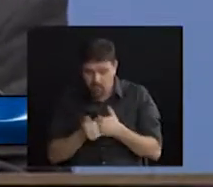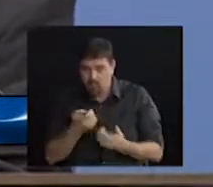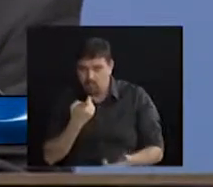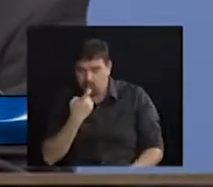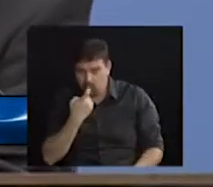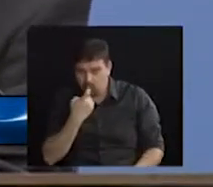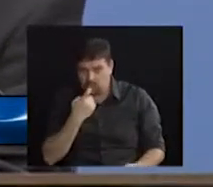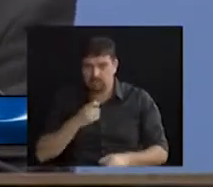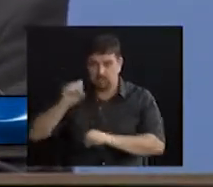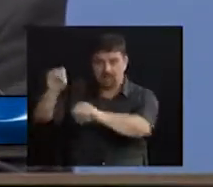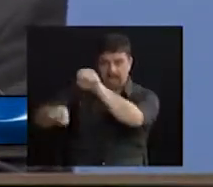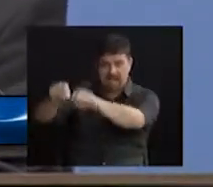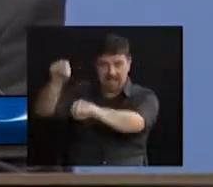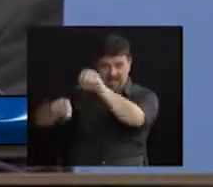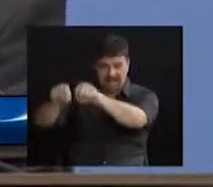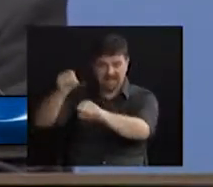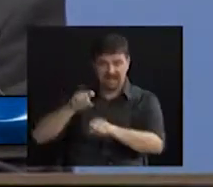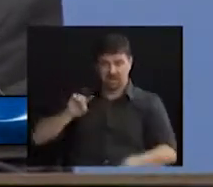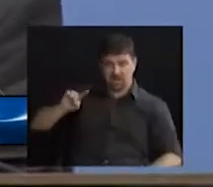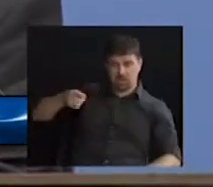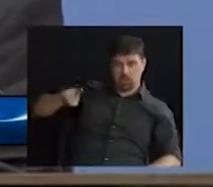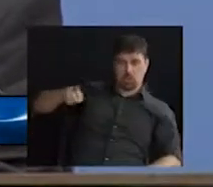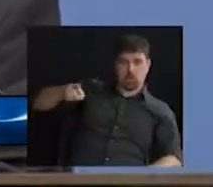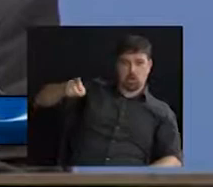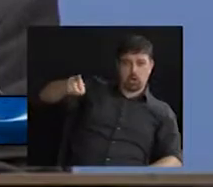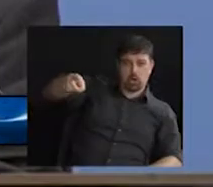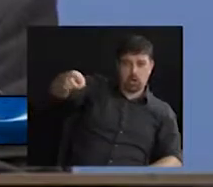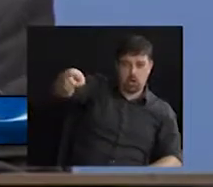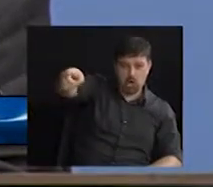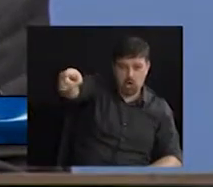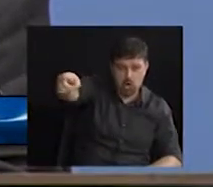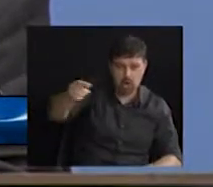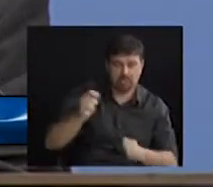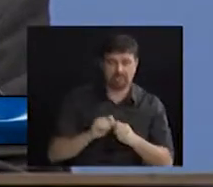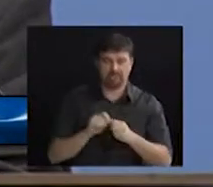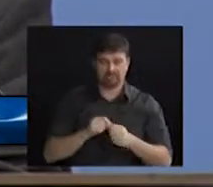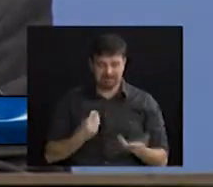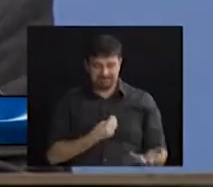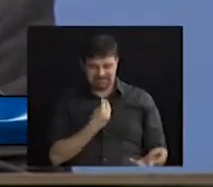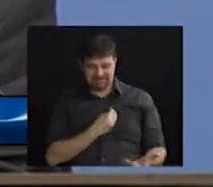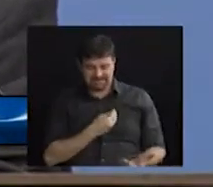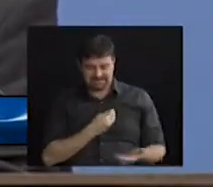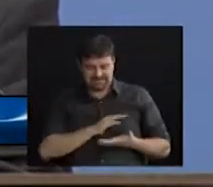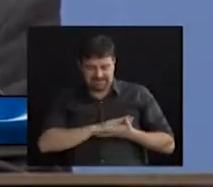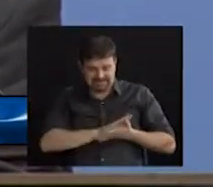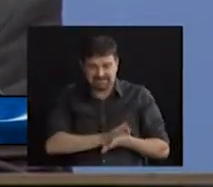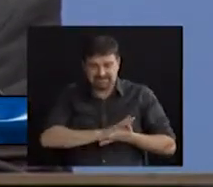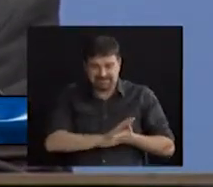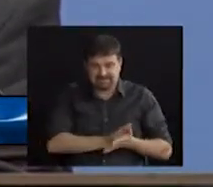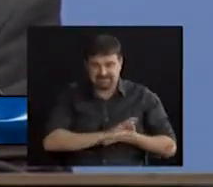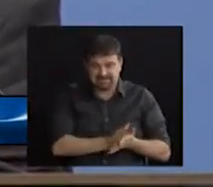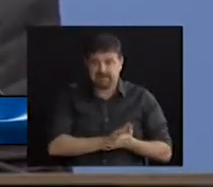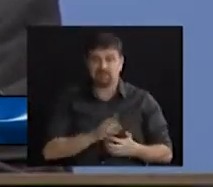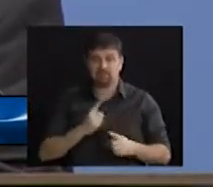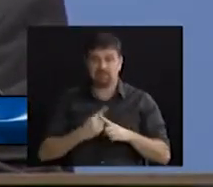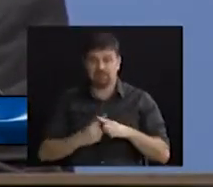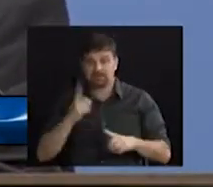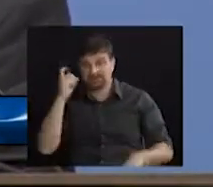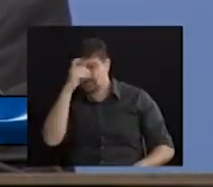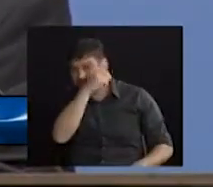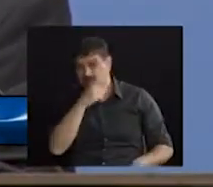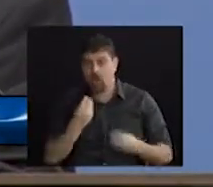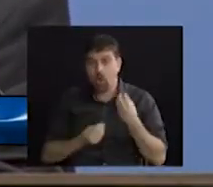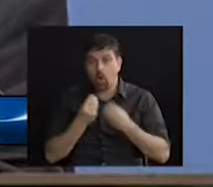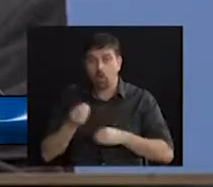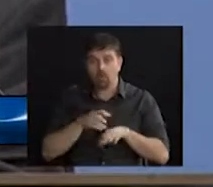indústria, criando aí um problema enorme na qualidade de vida das pessoas, principalmente por conta das nossas dificuldades na